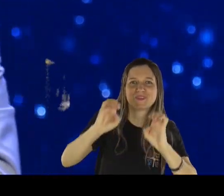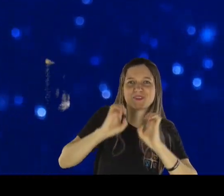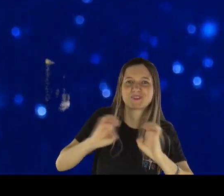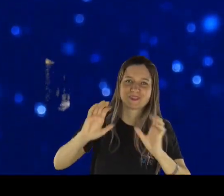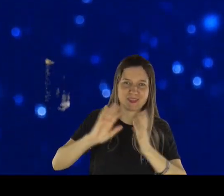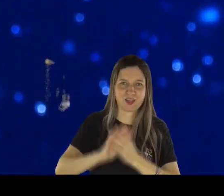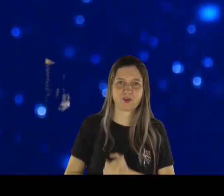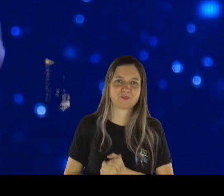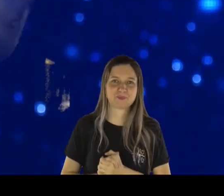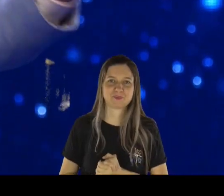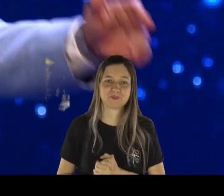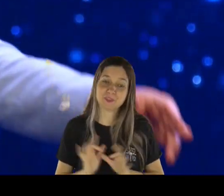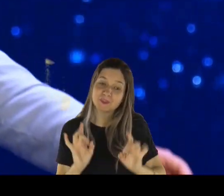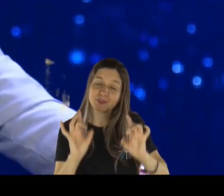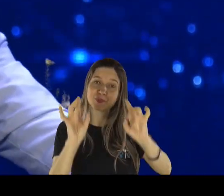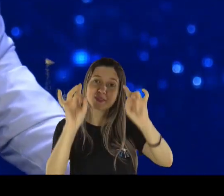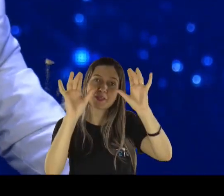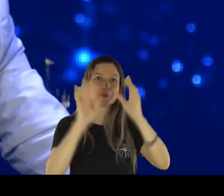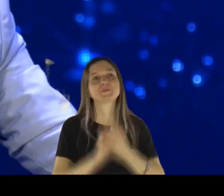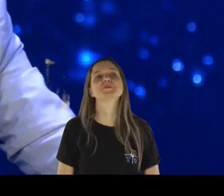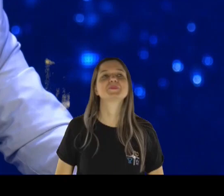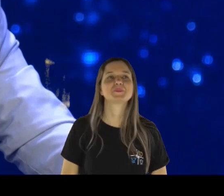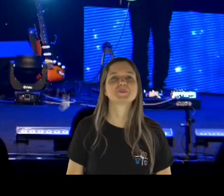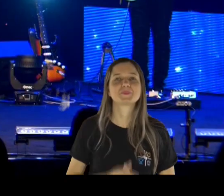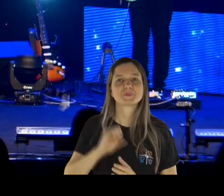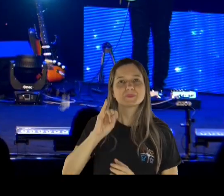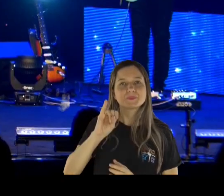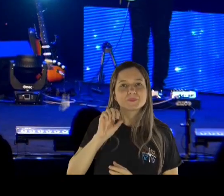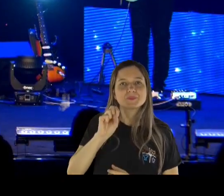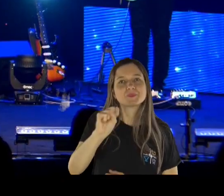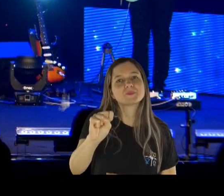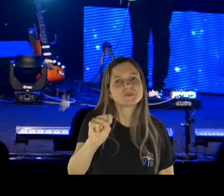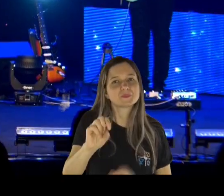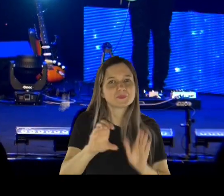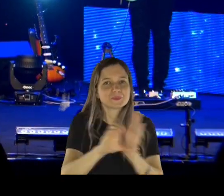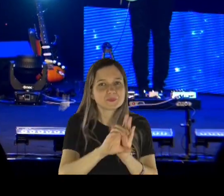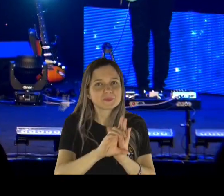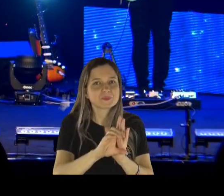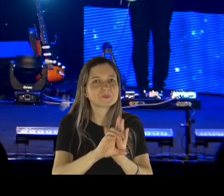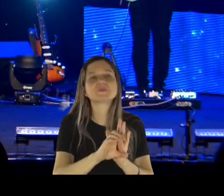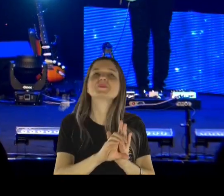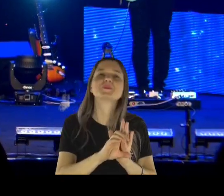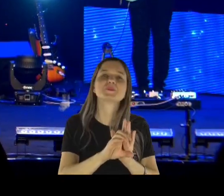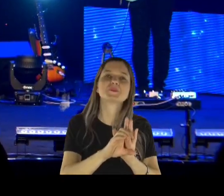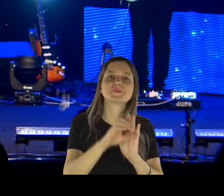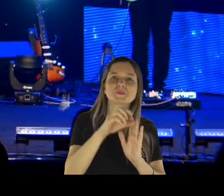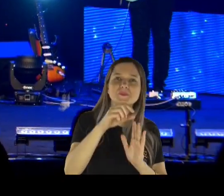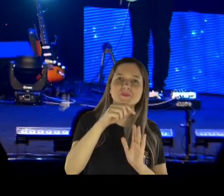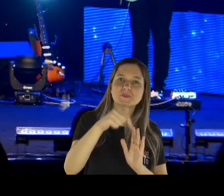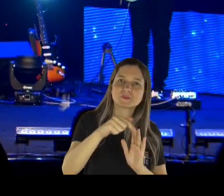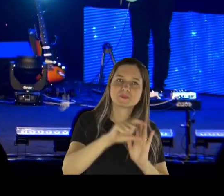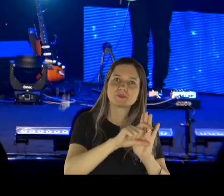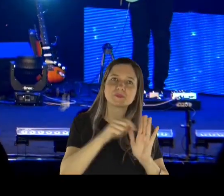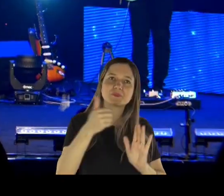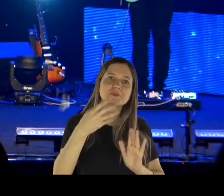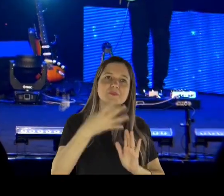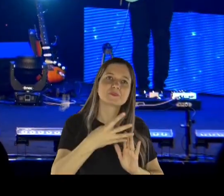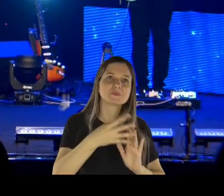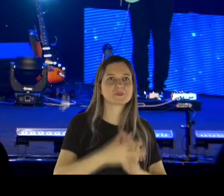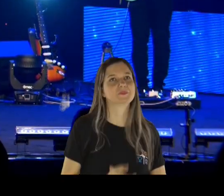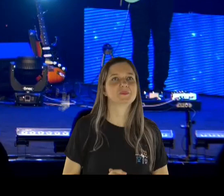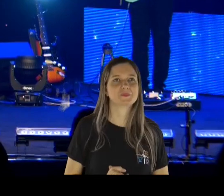Lá em Isaías, no capítulo 7, já profetizava sobre isso. Versículo 14, portanto, o mesmo Senhor vos dará um